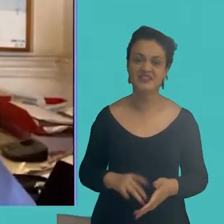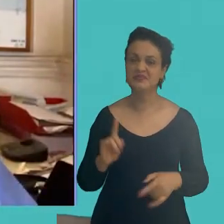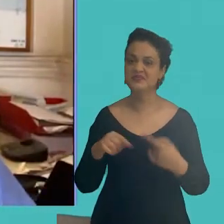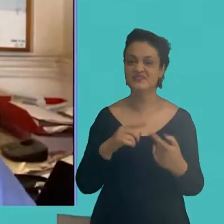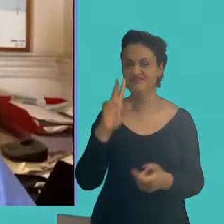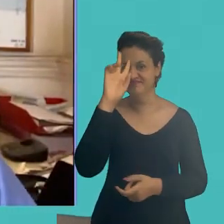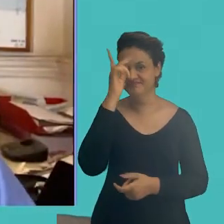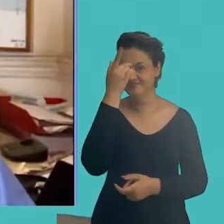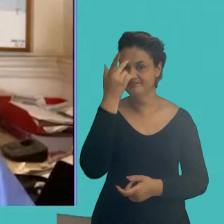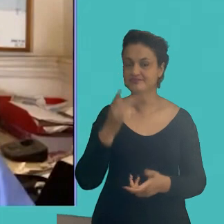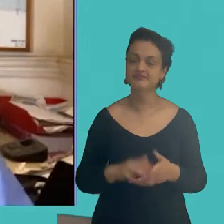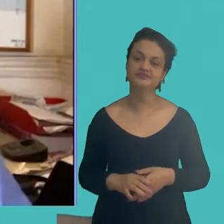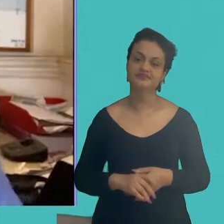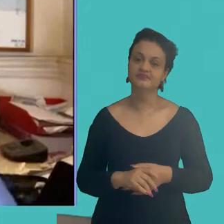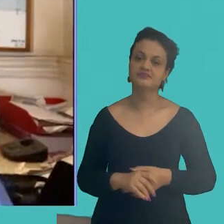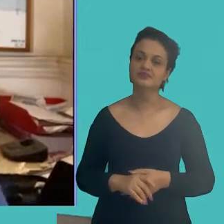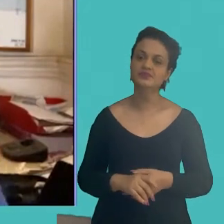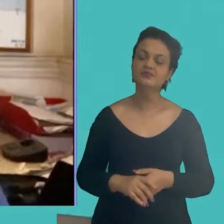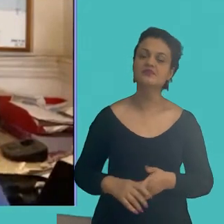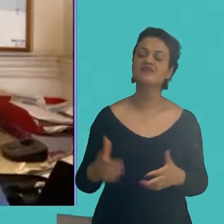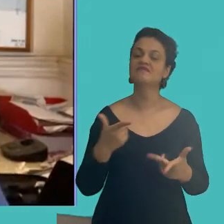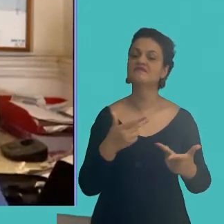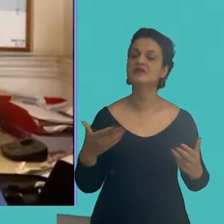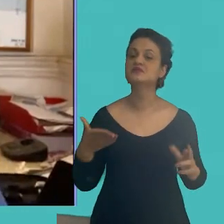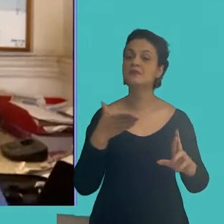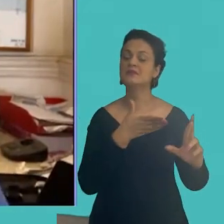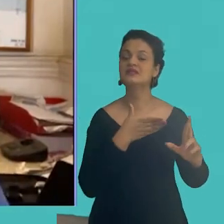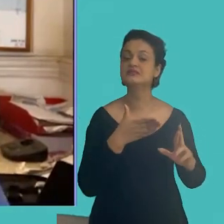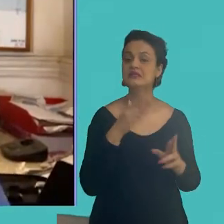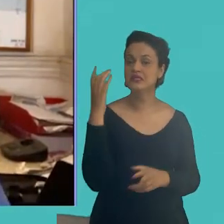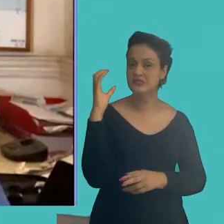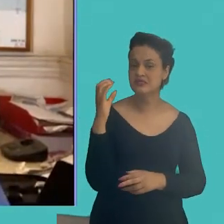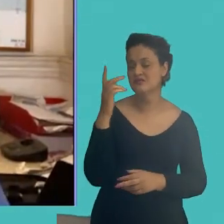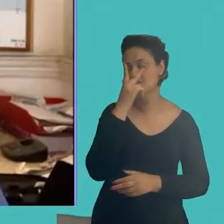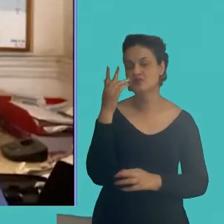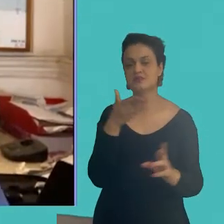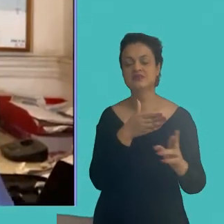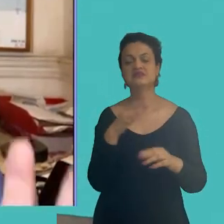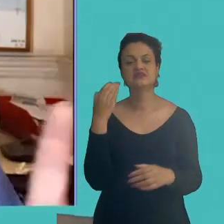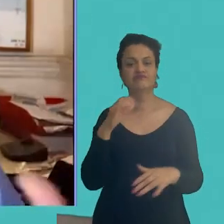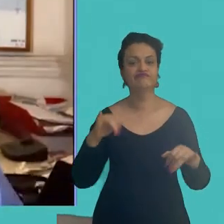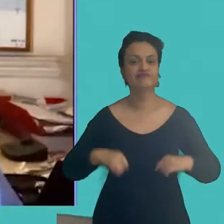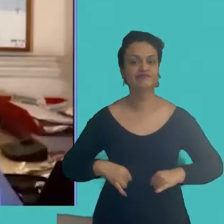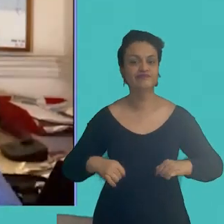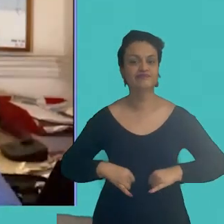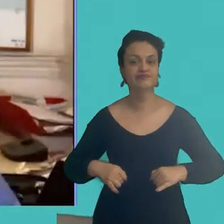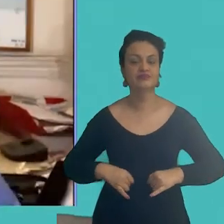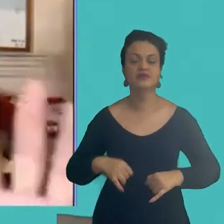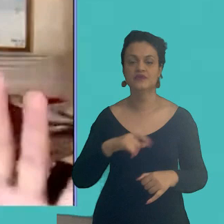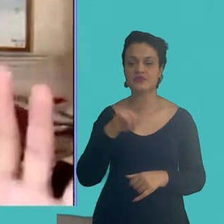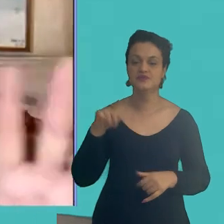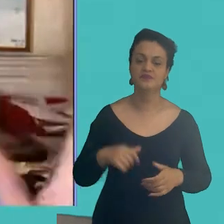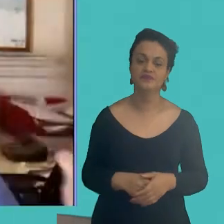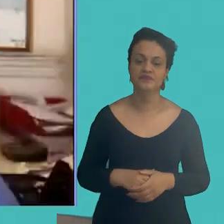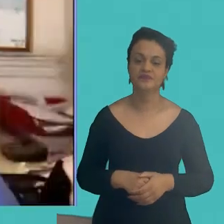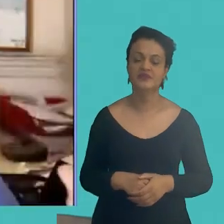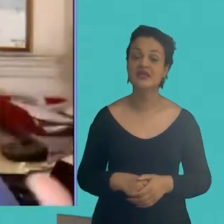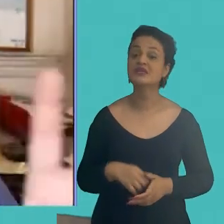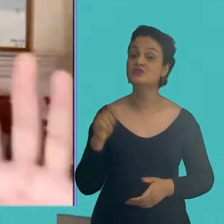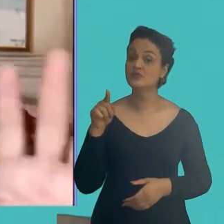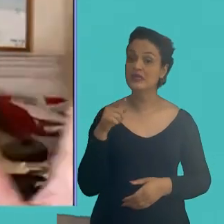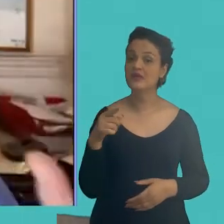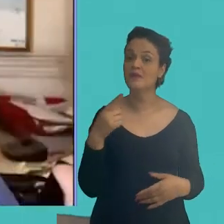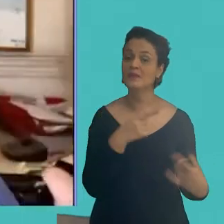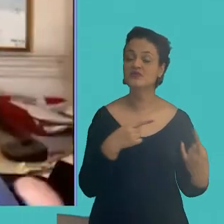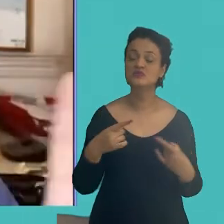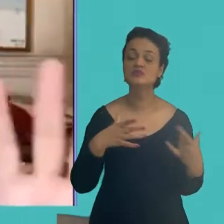Os representantes da ciência sofreram com isso também. Se vocês quiserem, essa é uma discussão muito ampla,